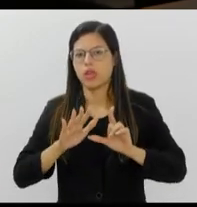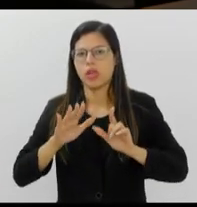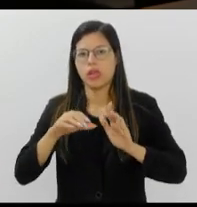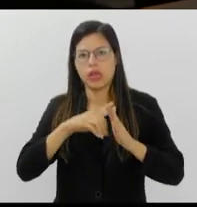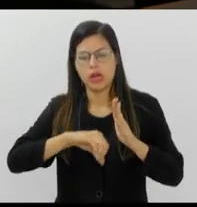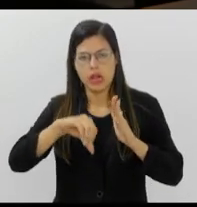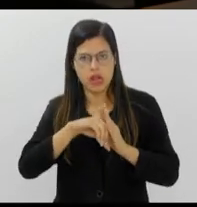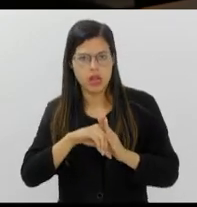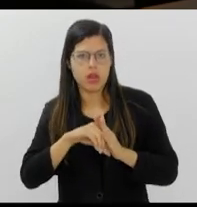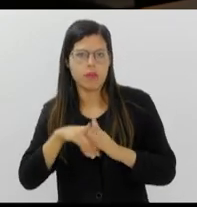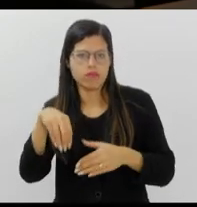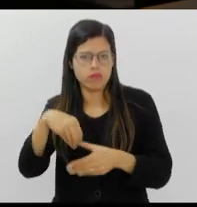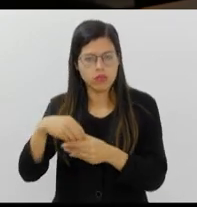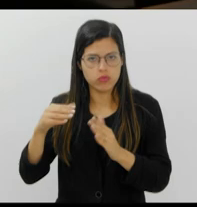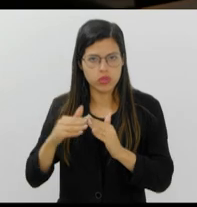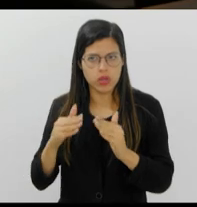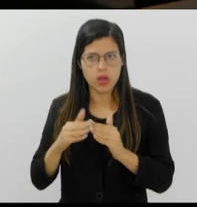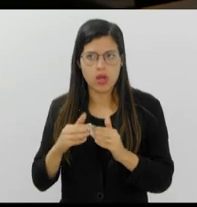a crimes